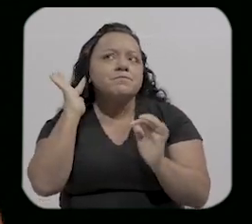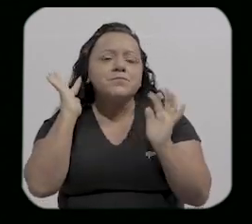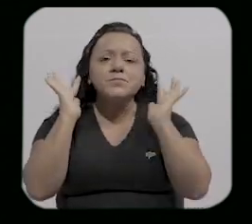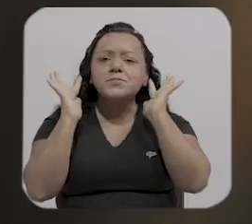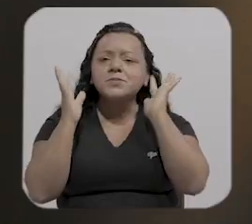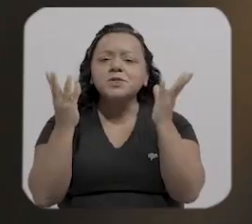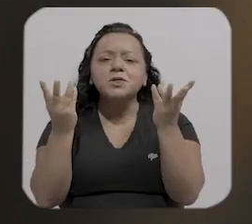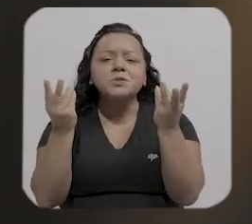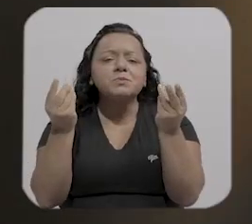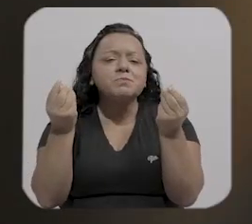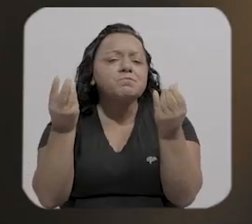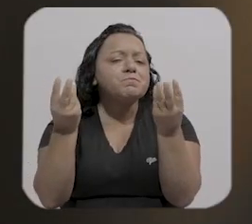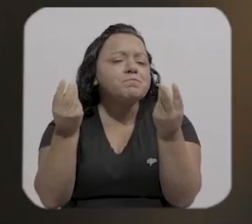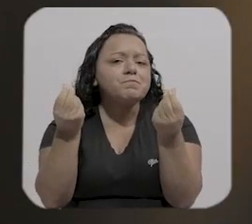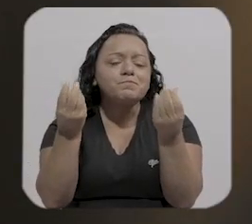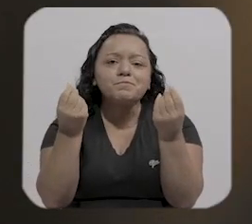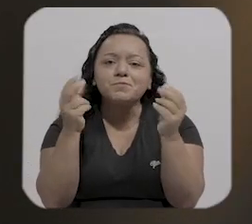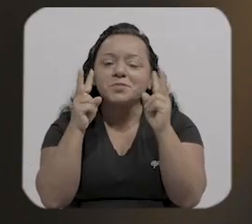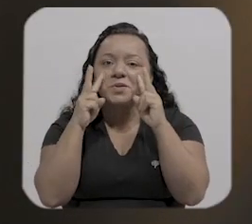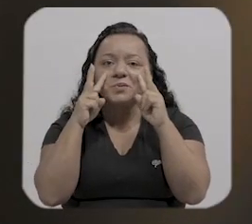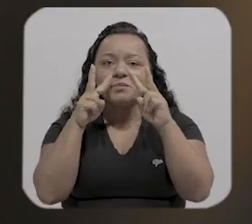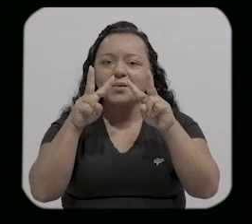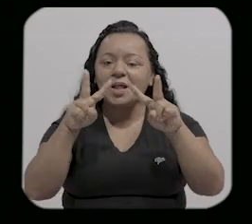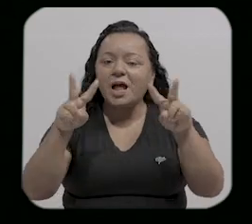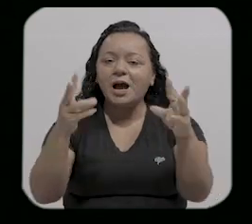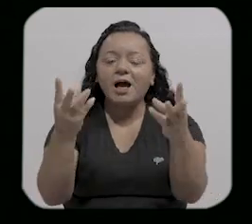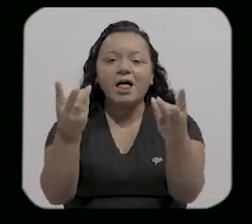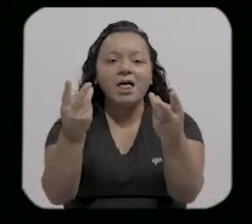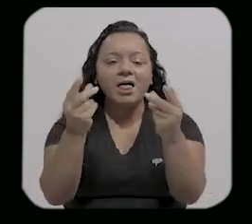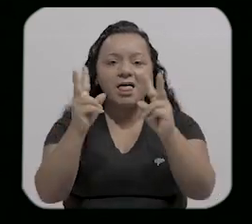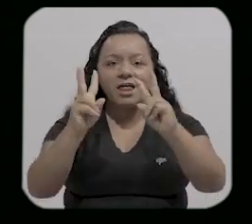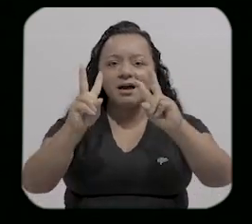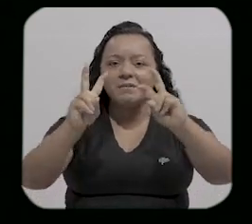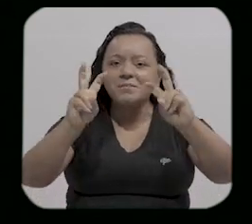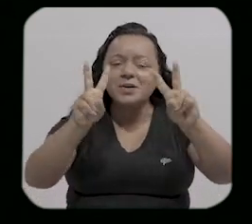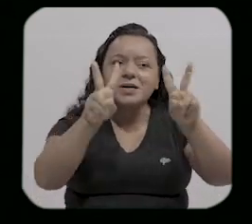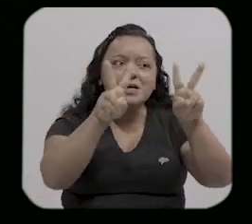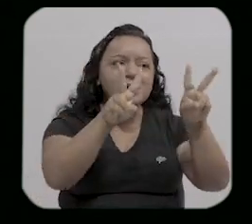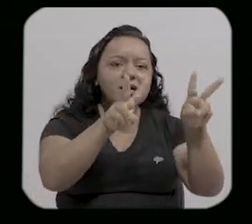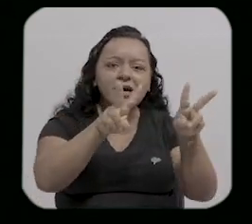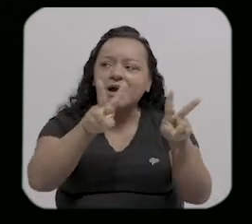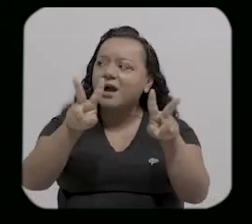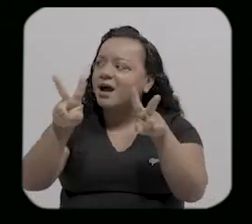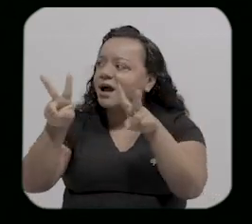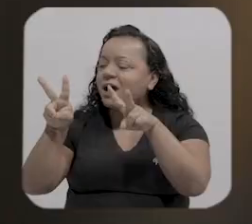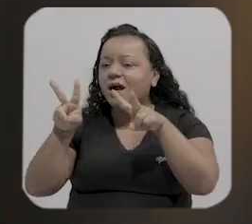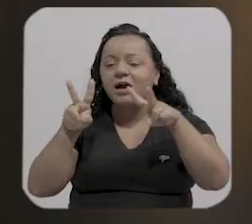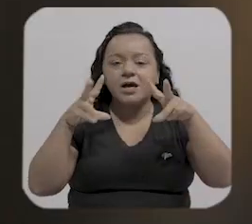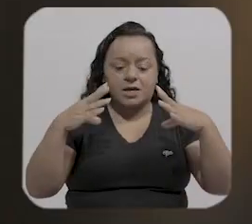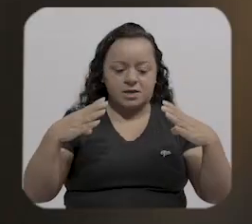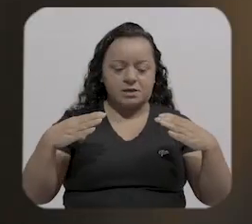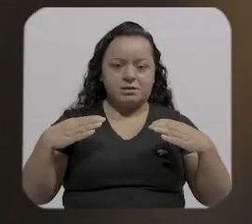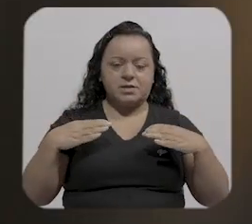audição, o olhar desse menino também já começava a perceber a cidade?